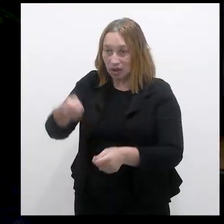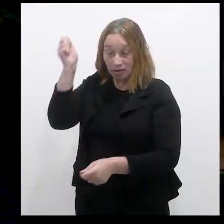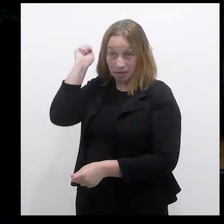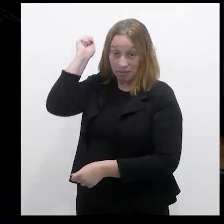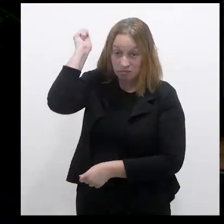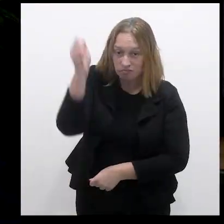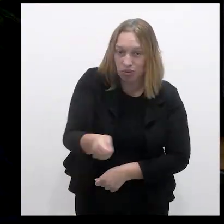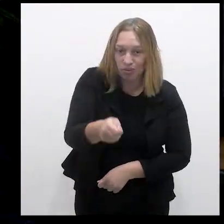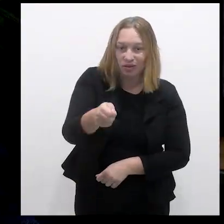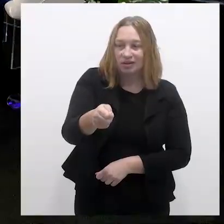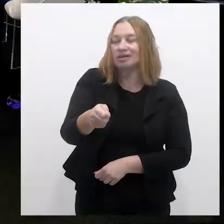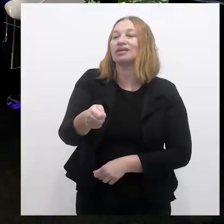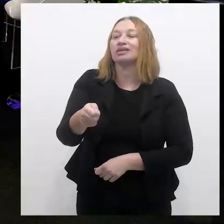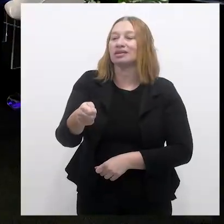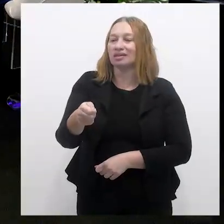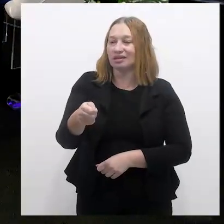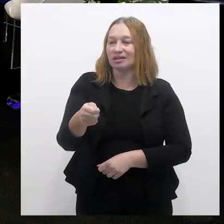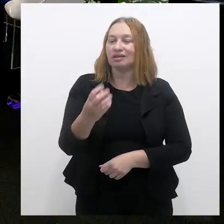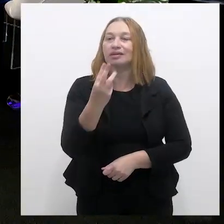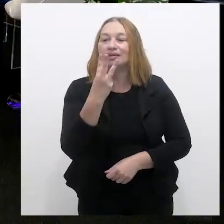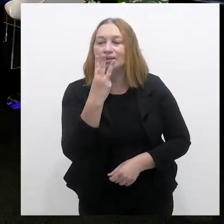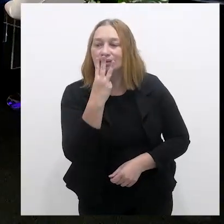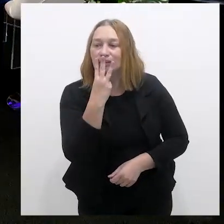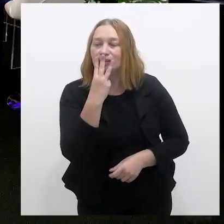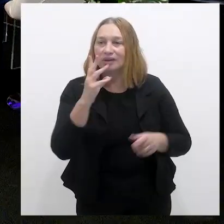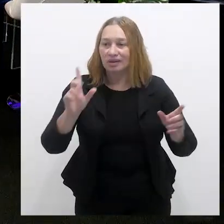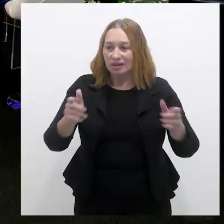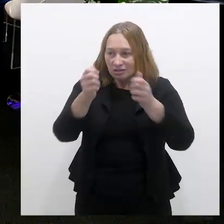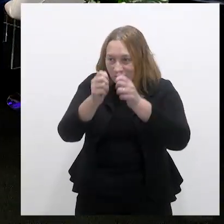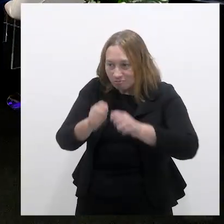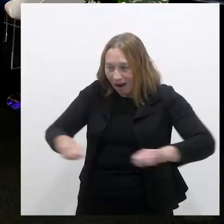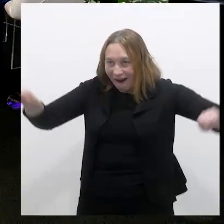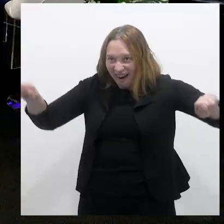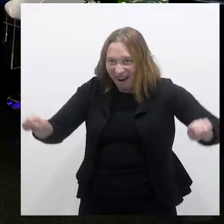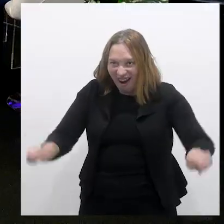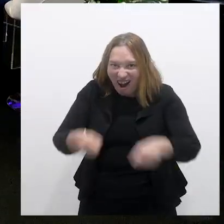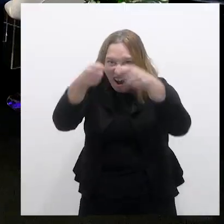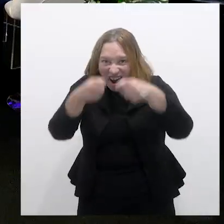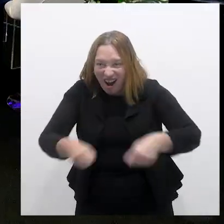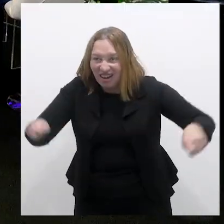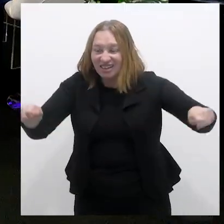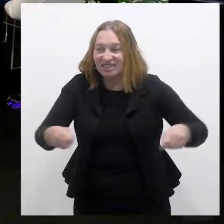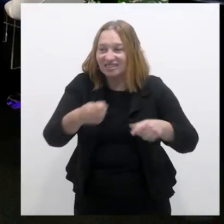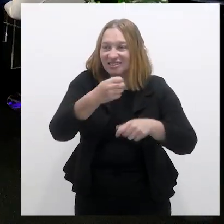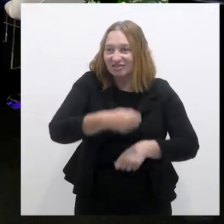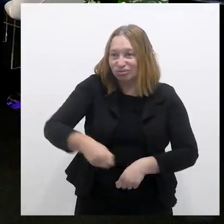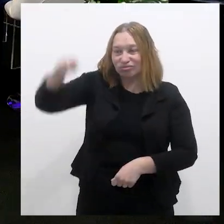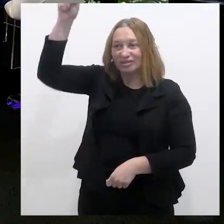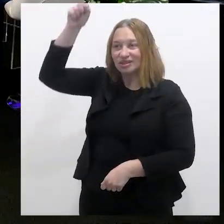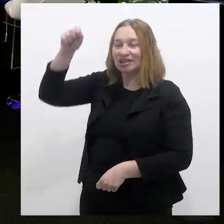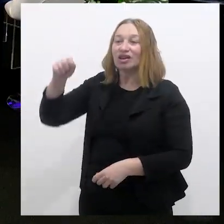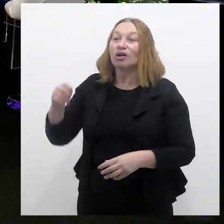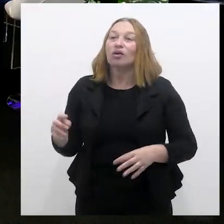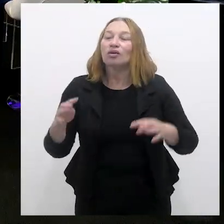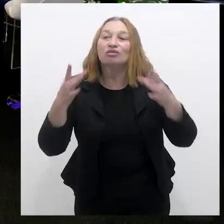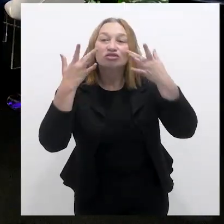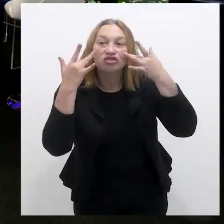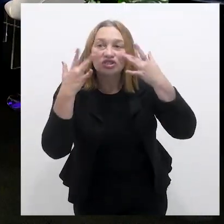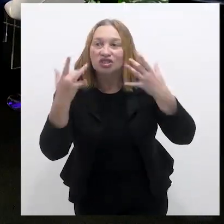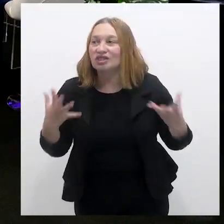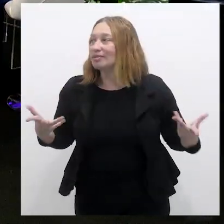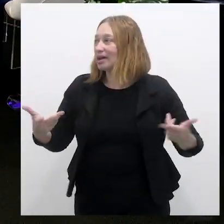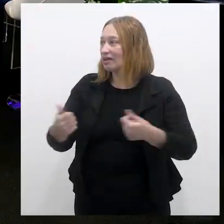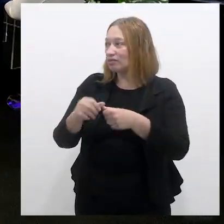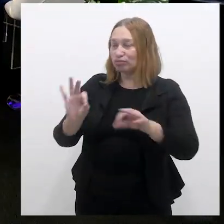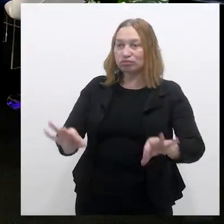ideia, boa ideia, boa ideia. E Indiana Jones tem, então, as uma trilha mais maravilhosa. O teatro é maravilhoso, a orquestra